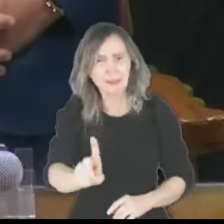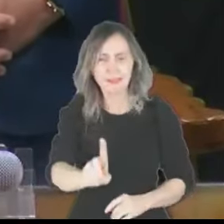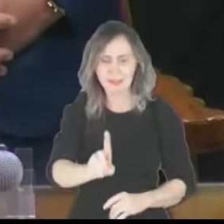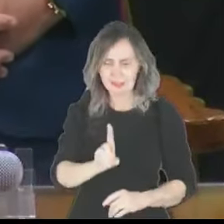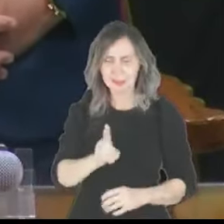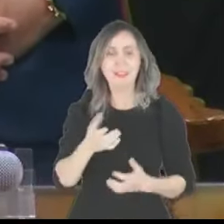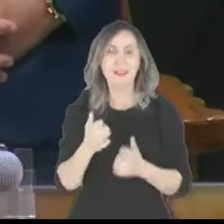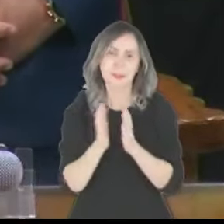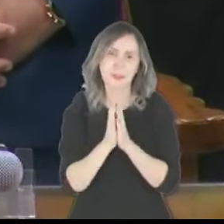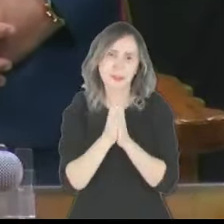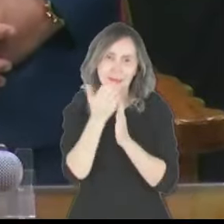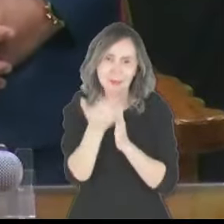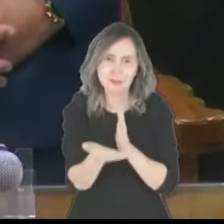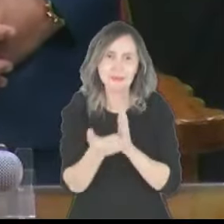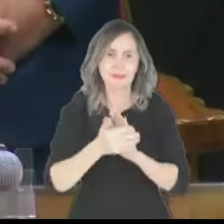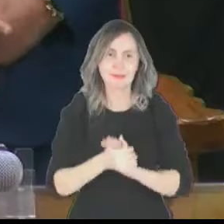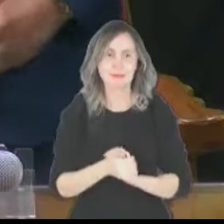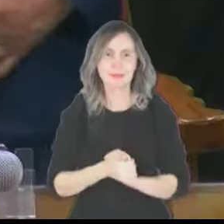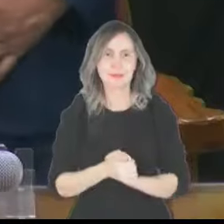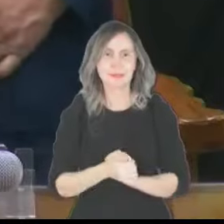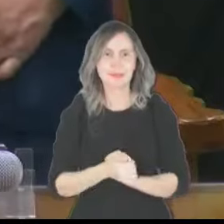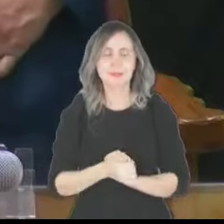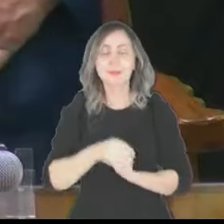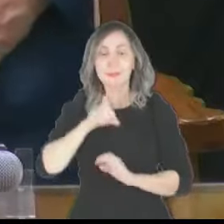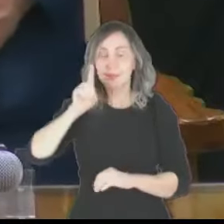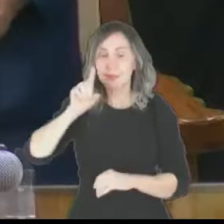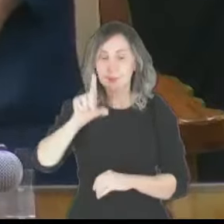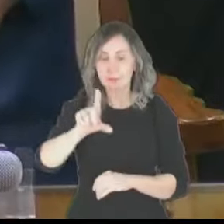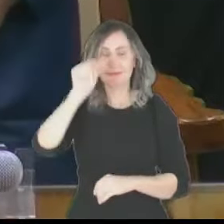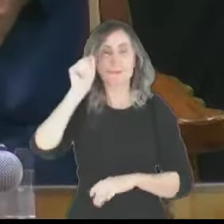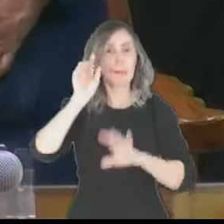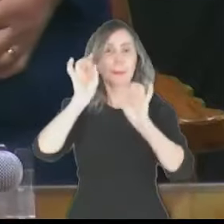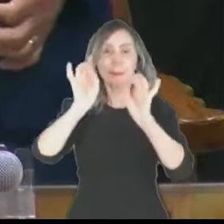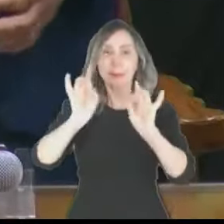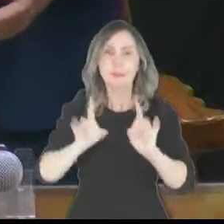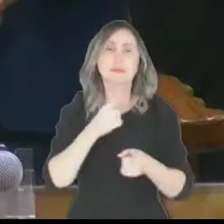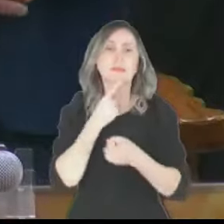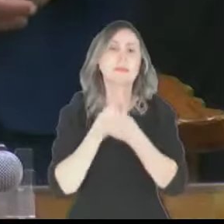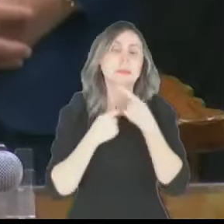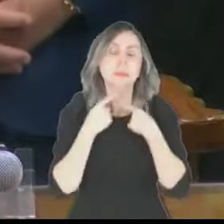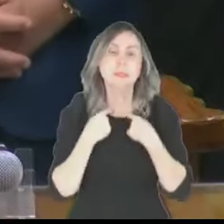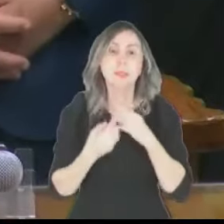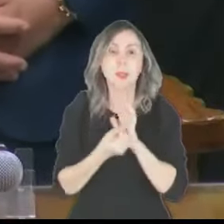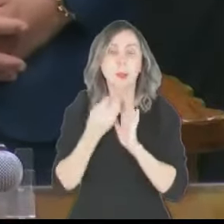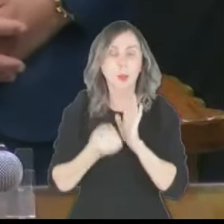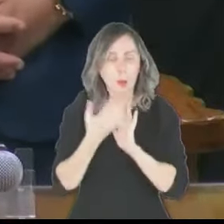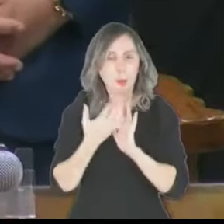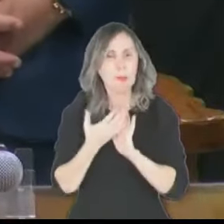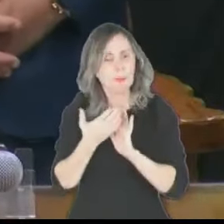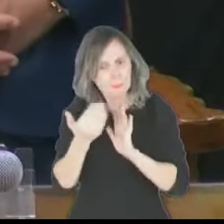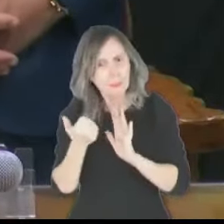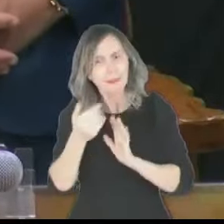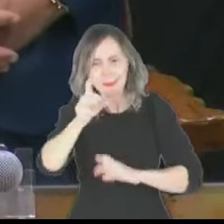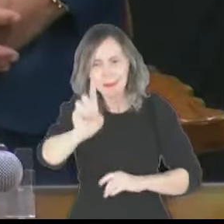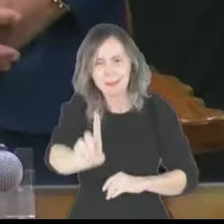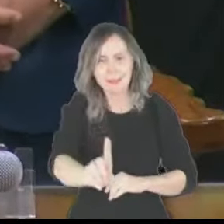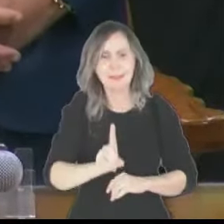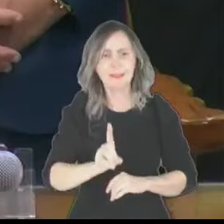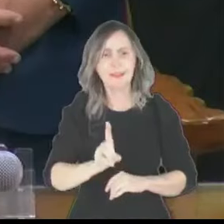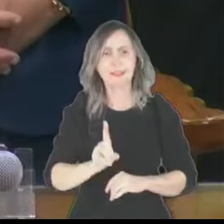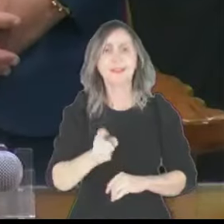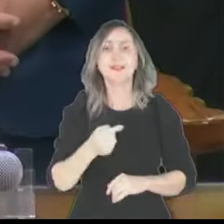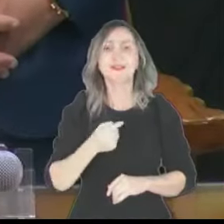você Se você Tem uma chamada De Deus Tem vontade De fazer A obra De Deus Vem à frente Eu também Um